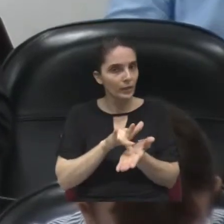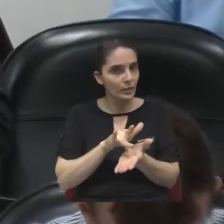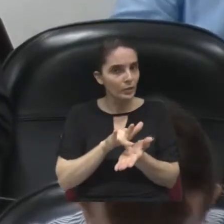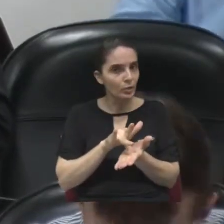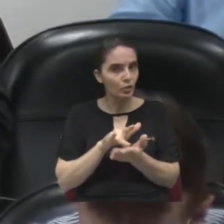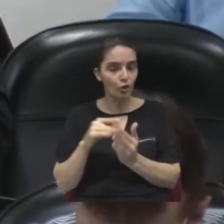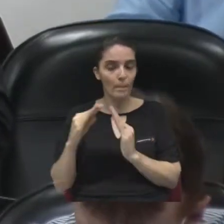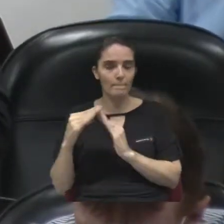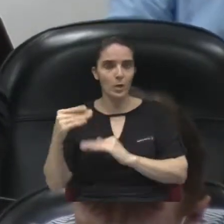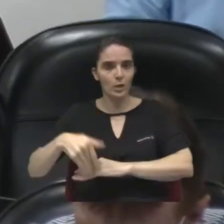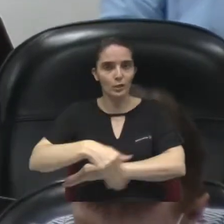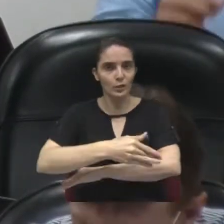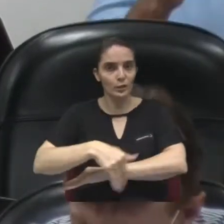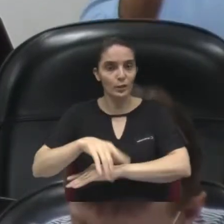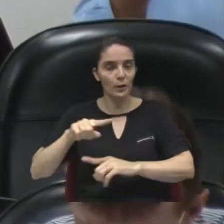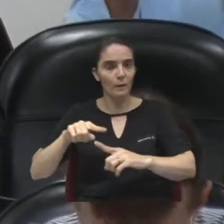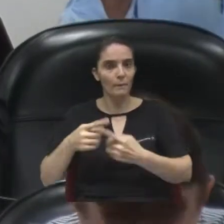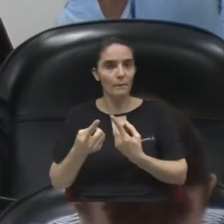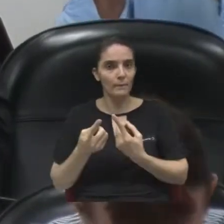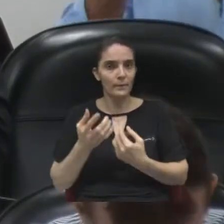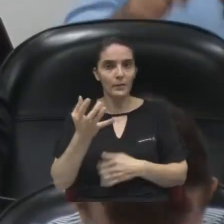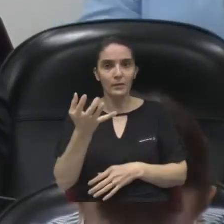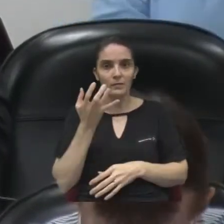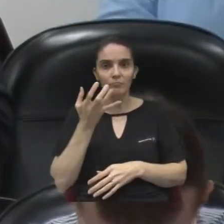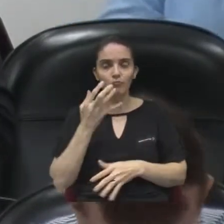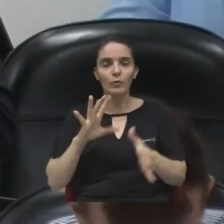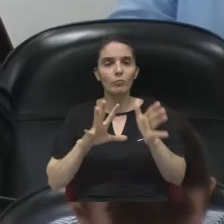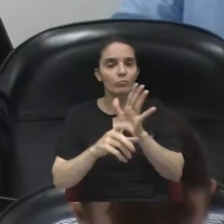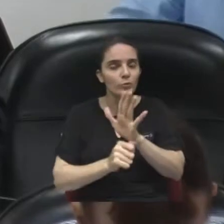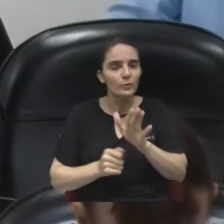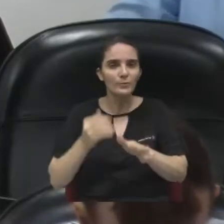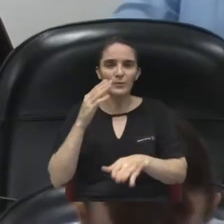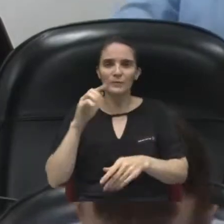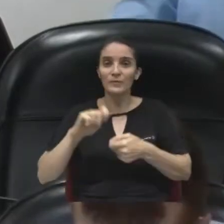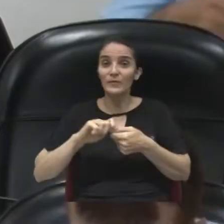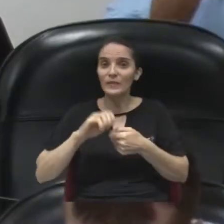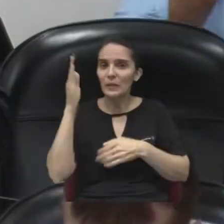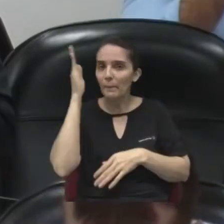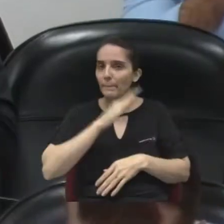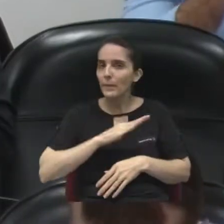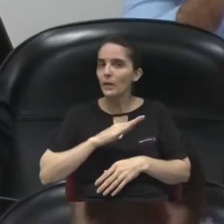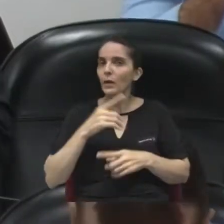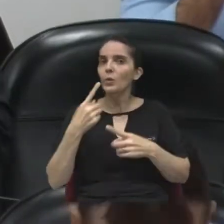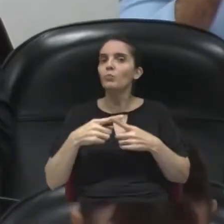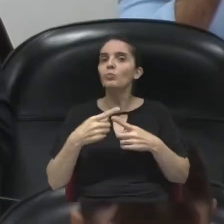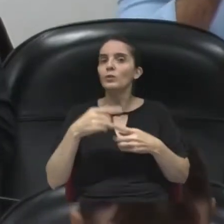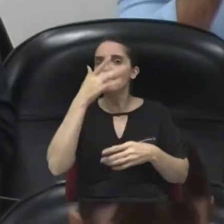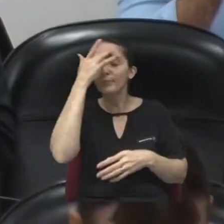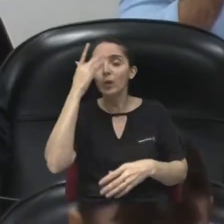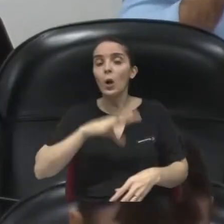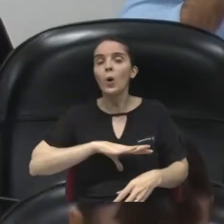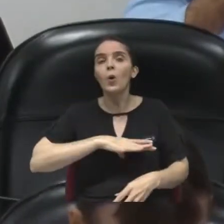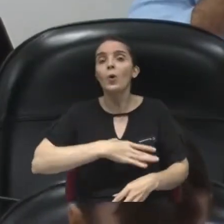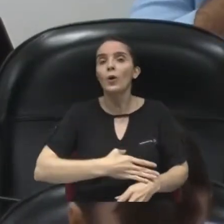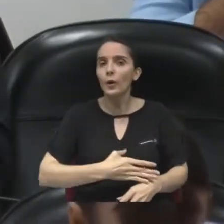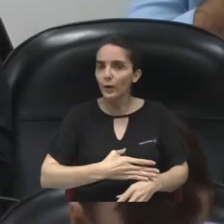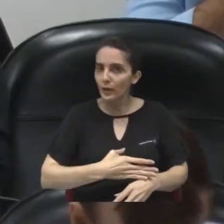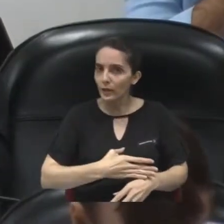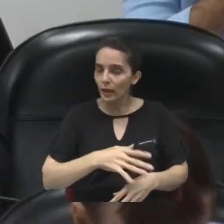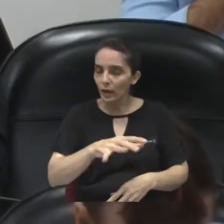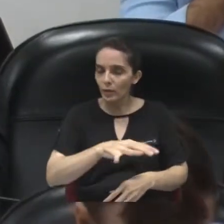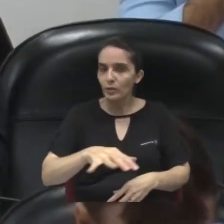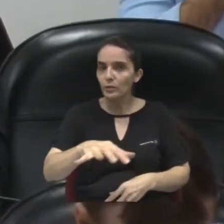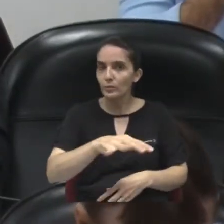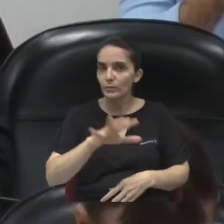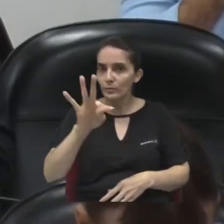intenção é poder fazer mal aos munícipes. Porque qual é o munícipe que tem coragem de atravessar a Praça